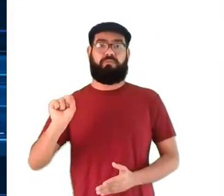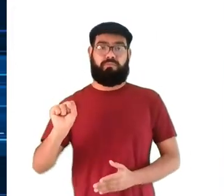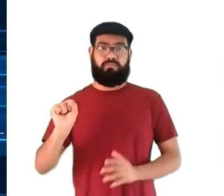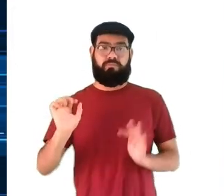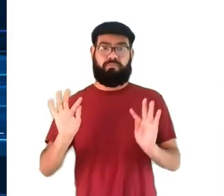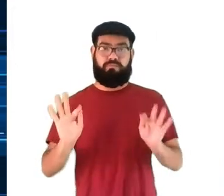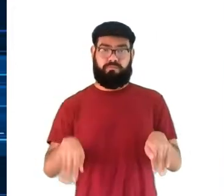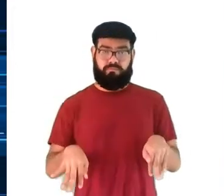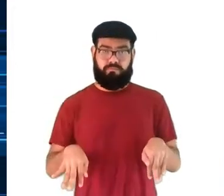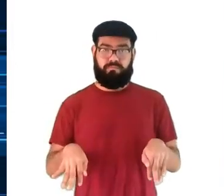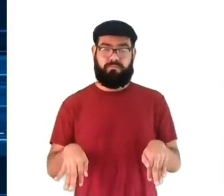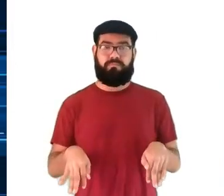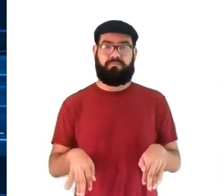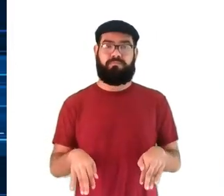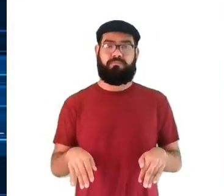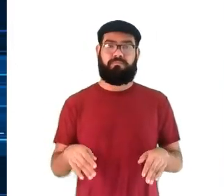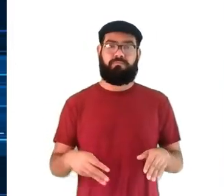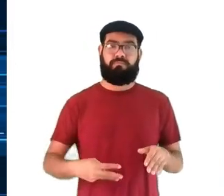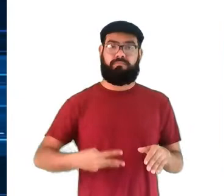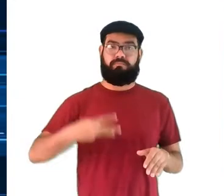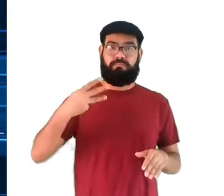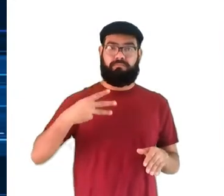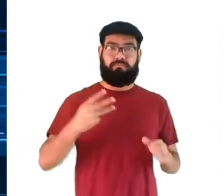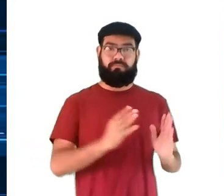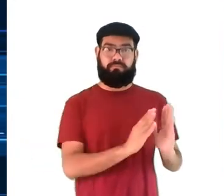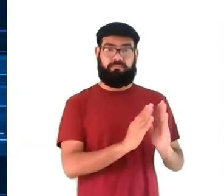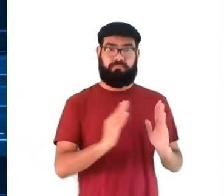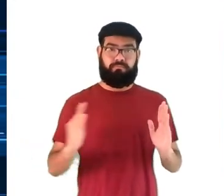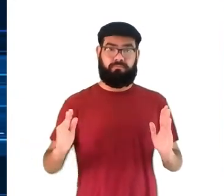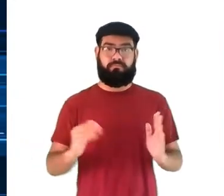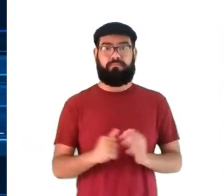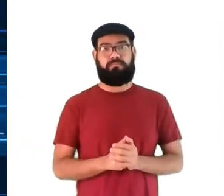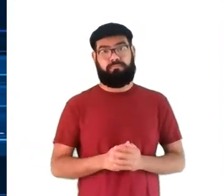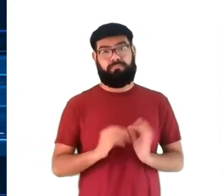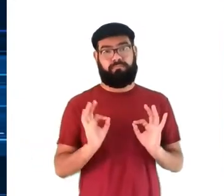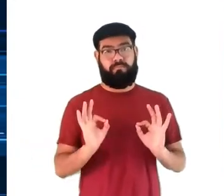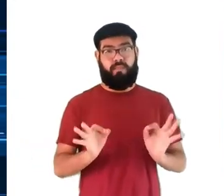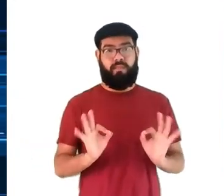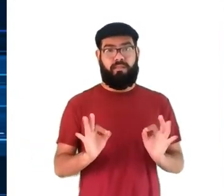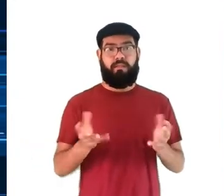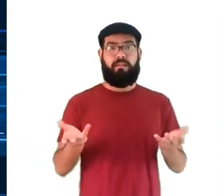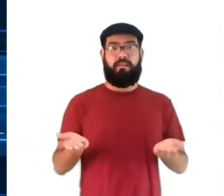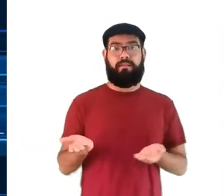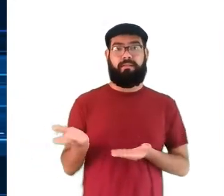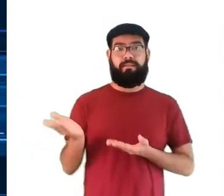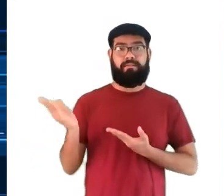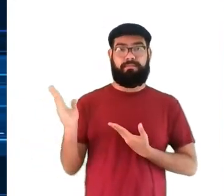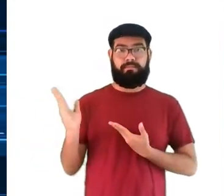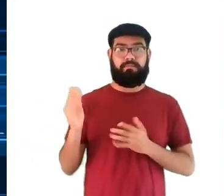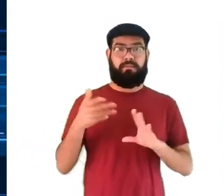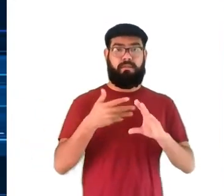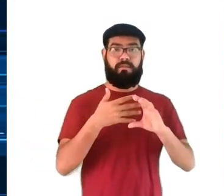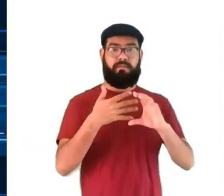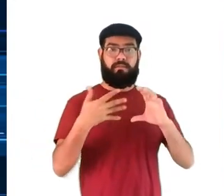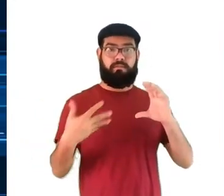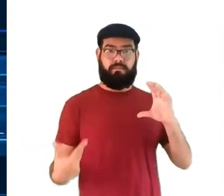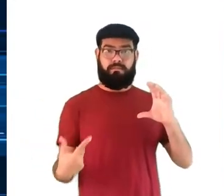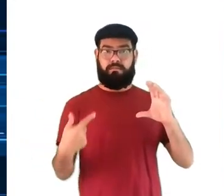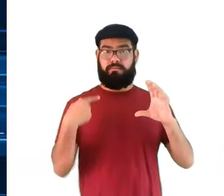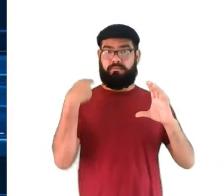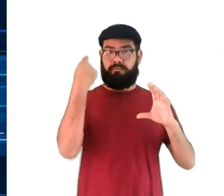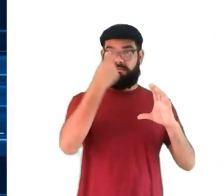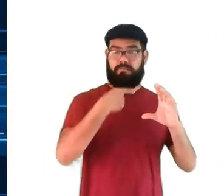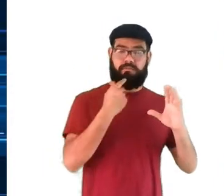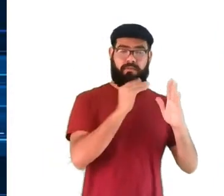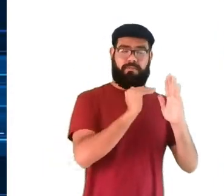a terceira etapa dos 15 aos 18 anos, certo? Então, essas são as